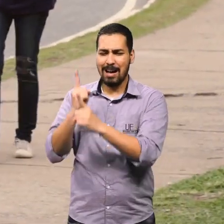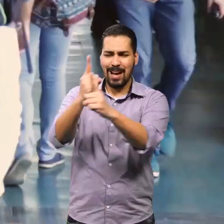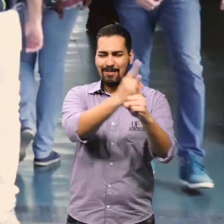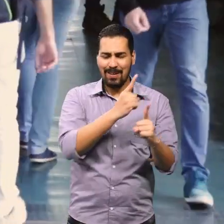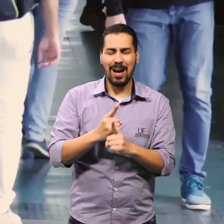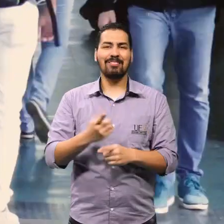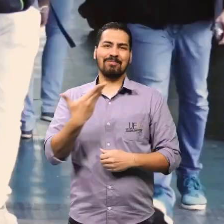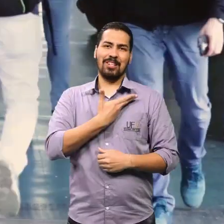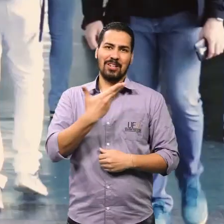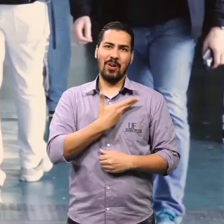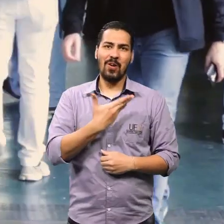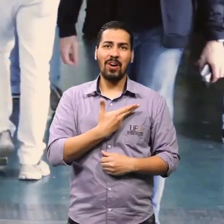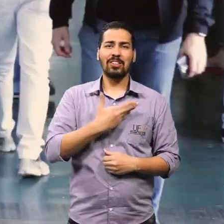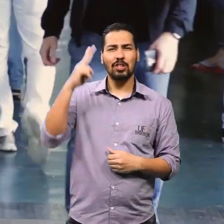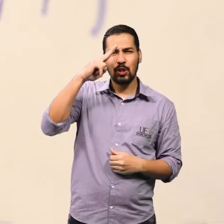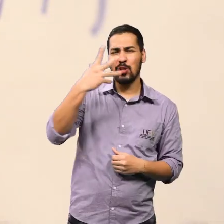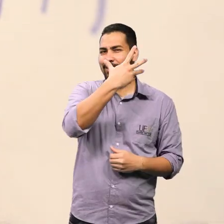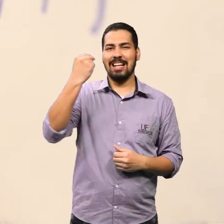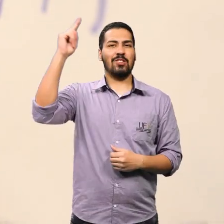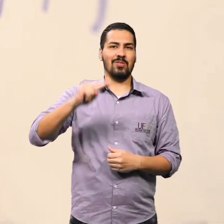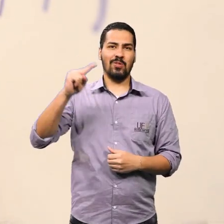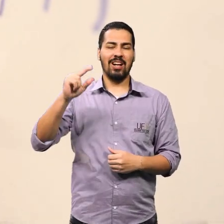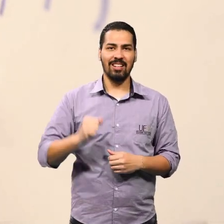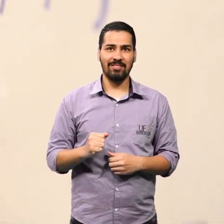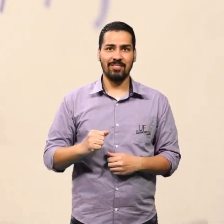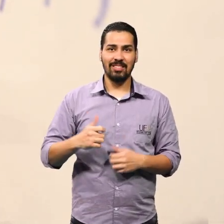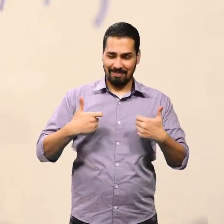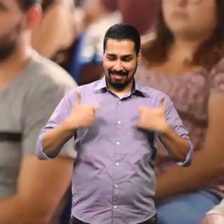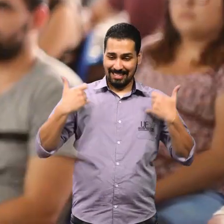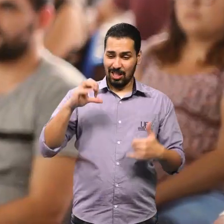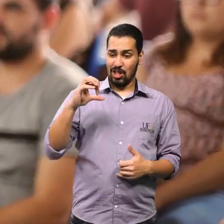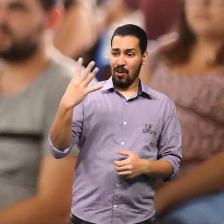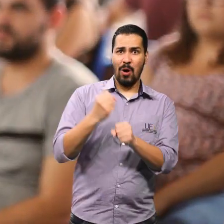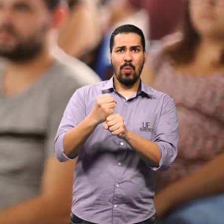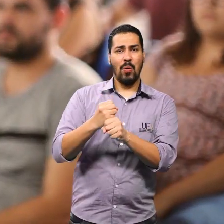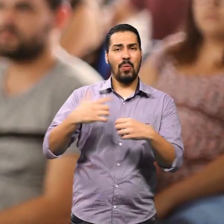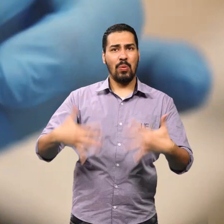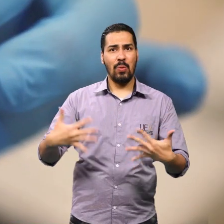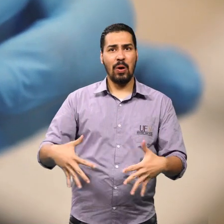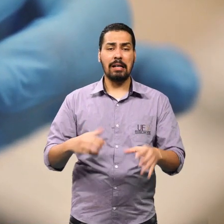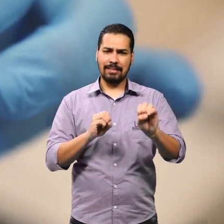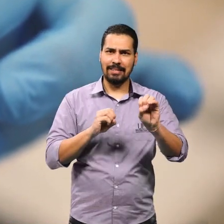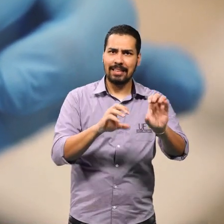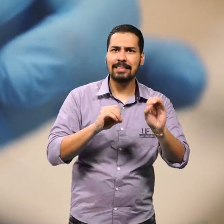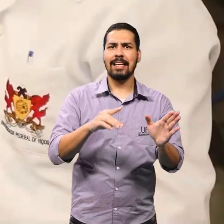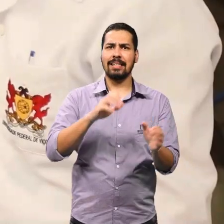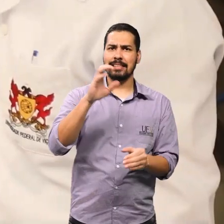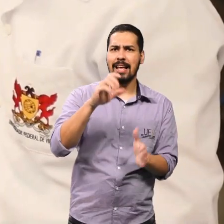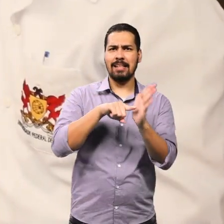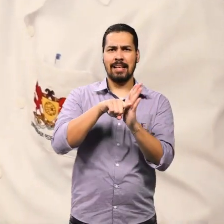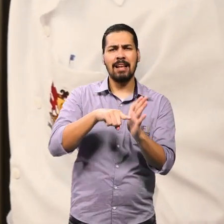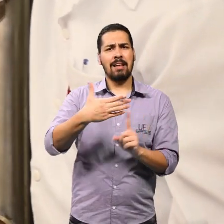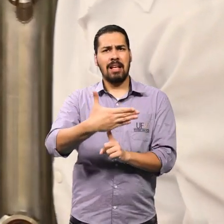desencontros eternizados em nossa memória. Em 94 anos, ela educou, fez ciência, inovou